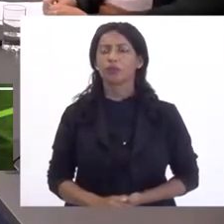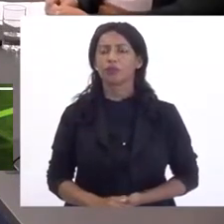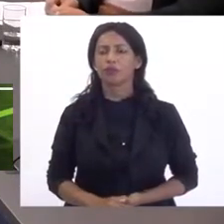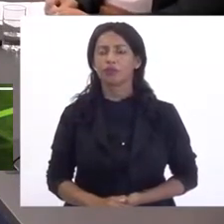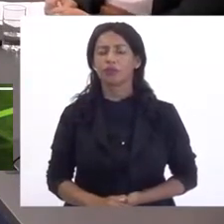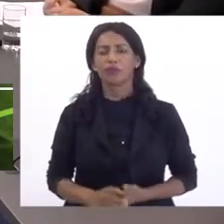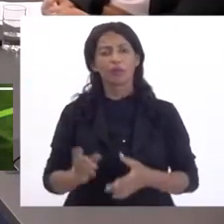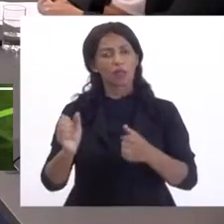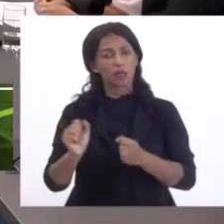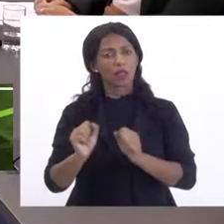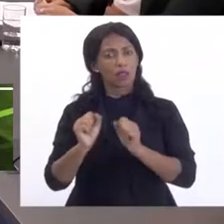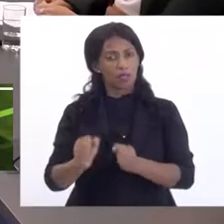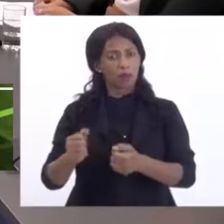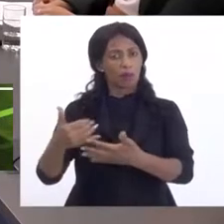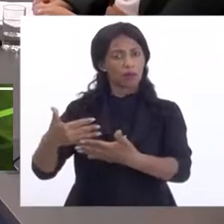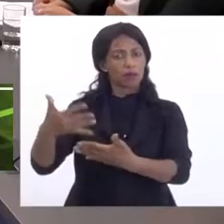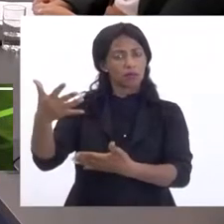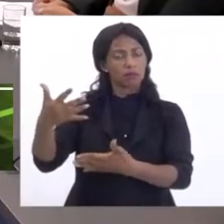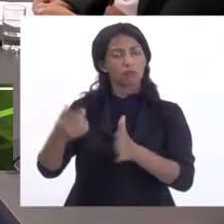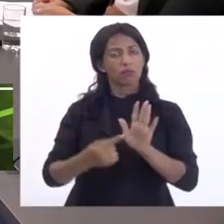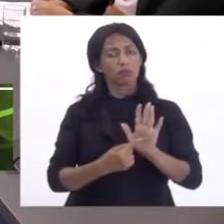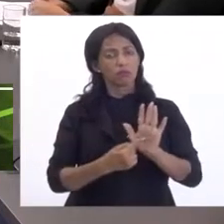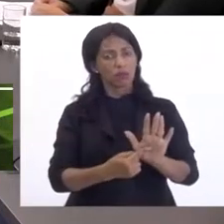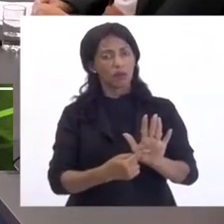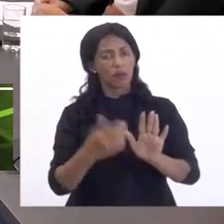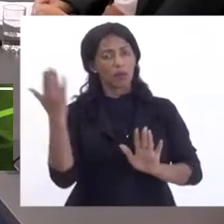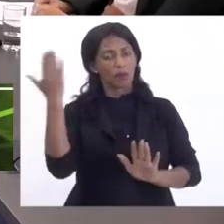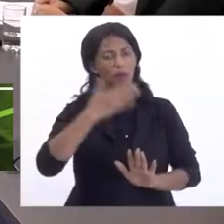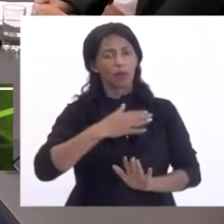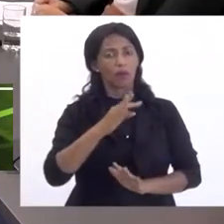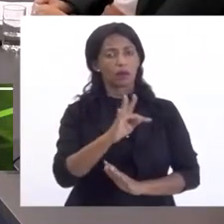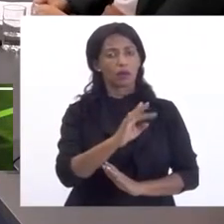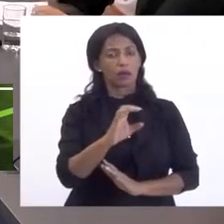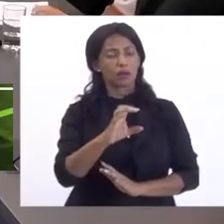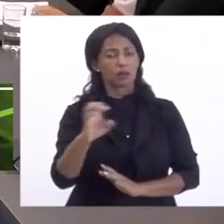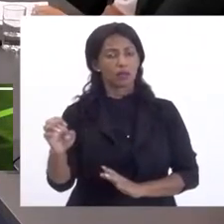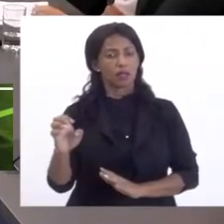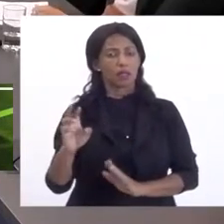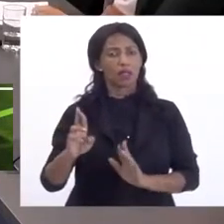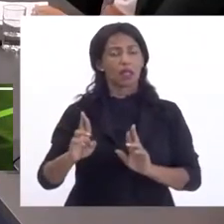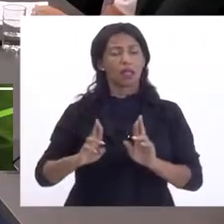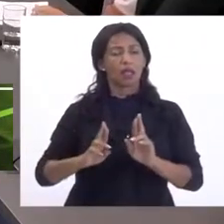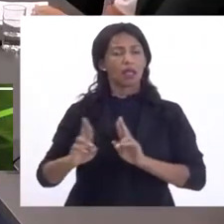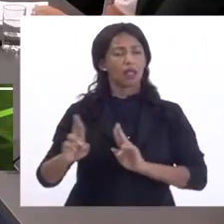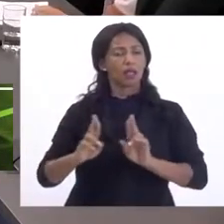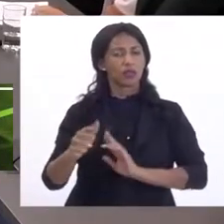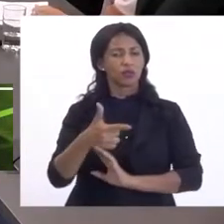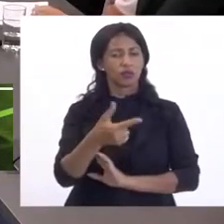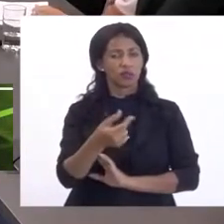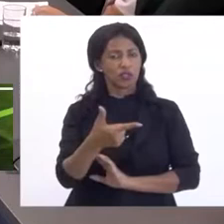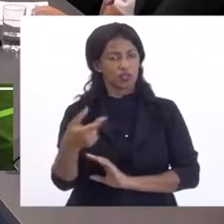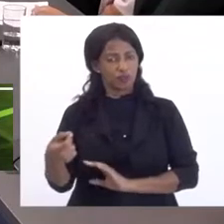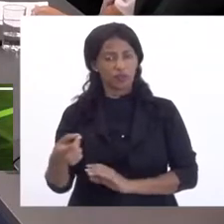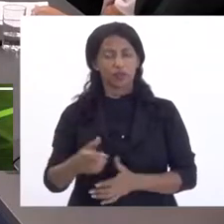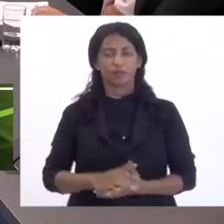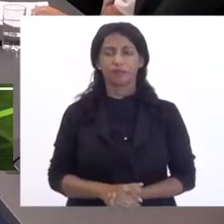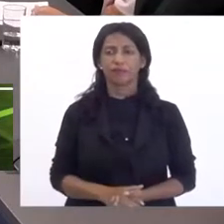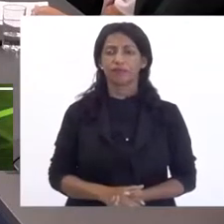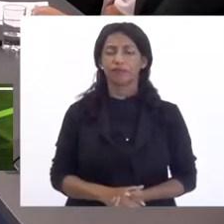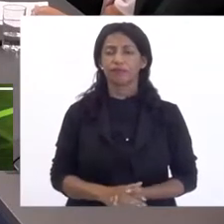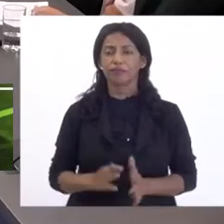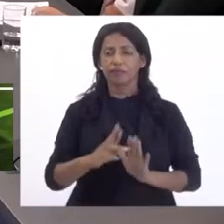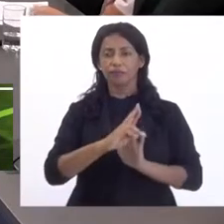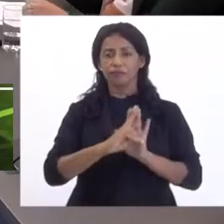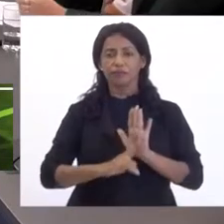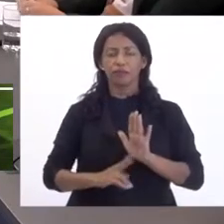para que possa fazer a apresentação das contas do Tribunal de Contas do Estado do Rio de Janeiro, relativo ao exercício 2020, relatório